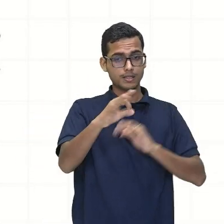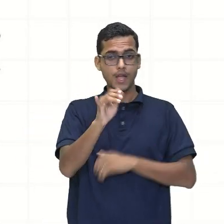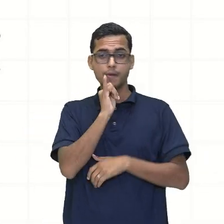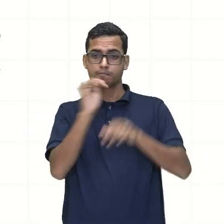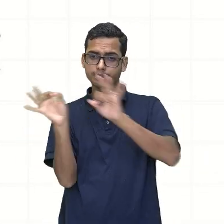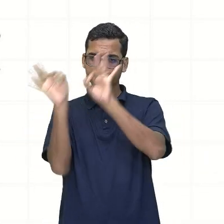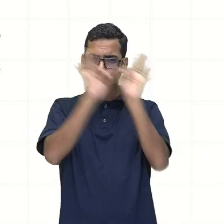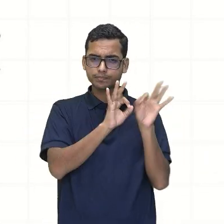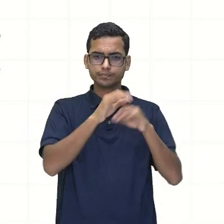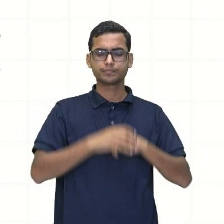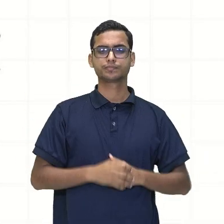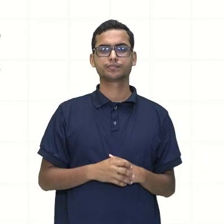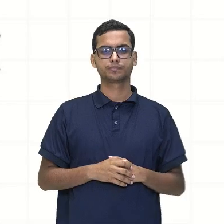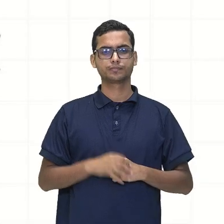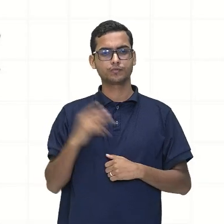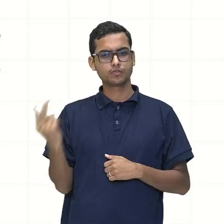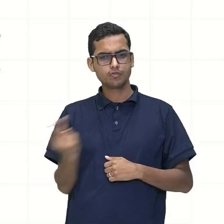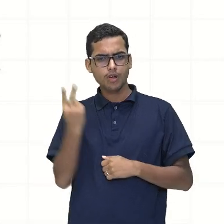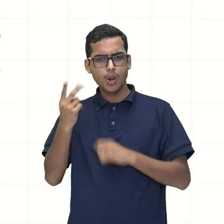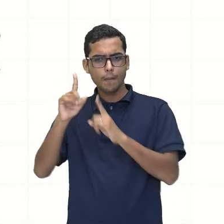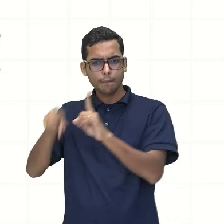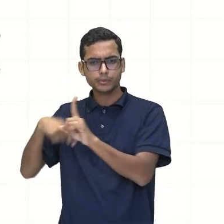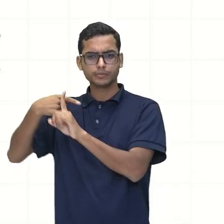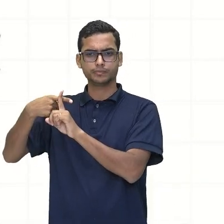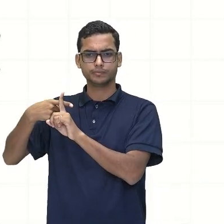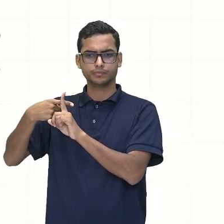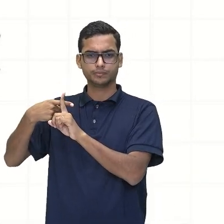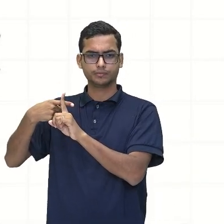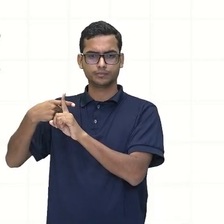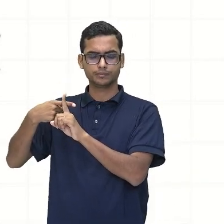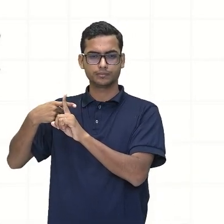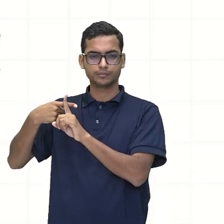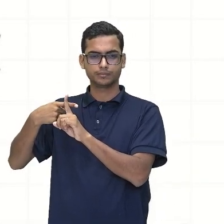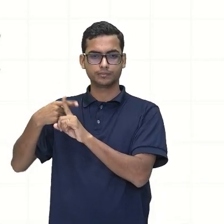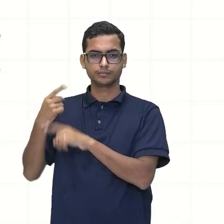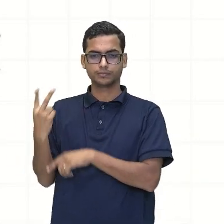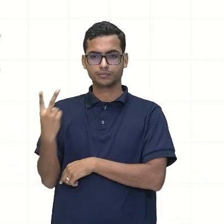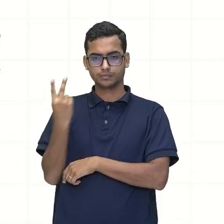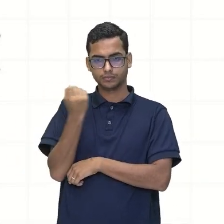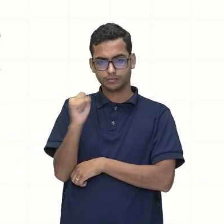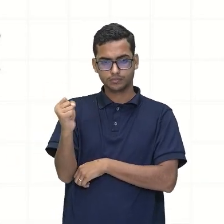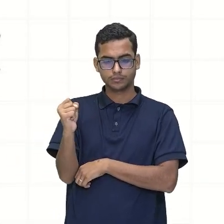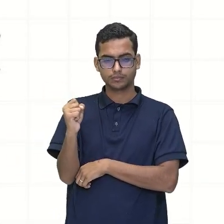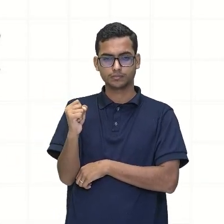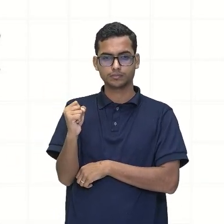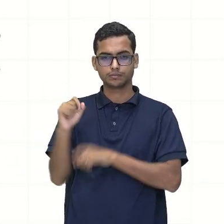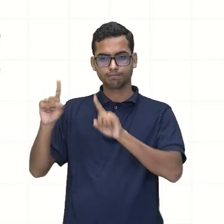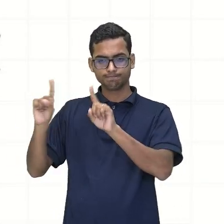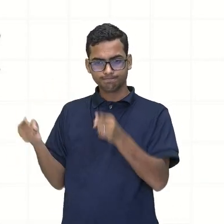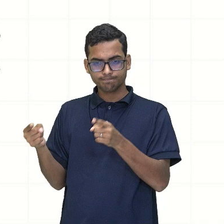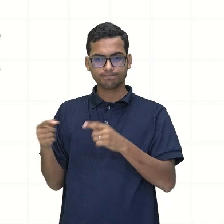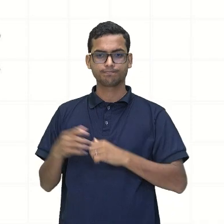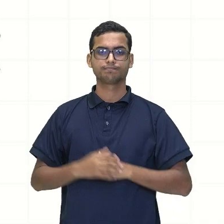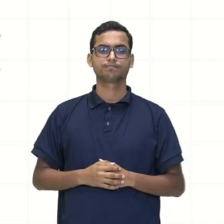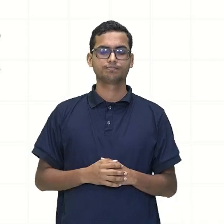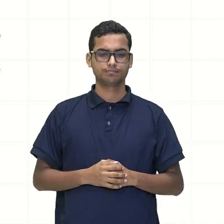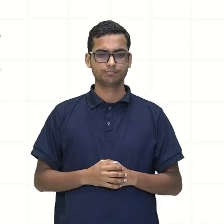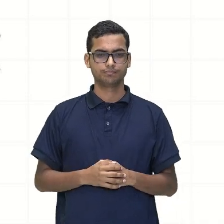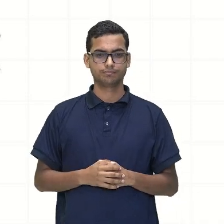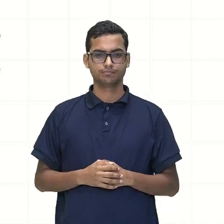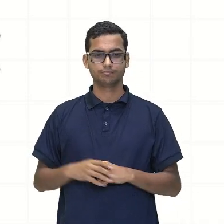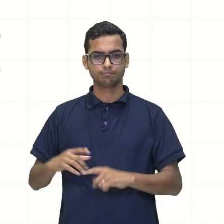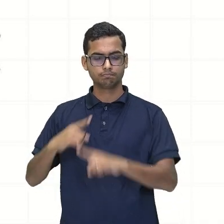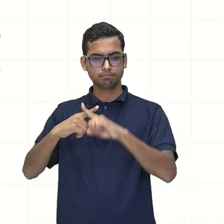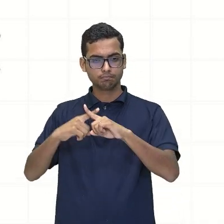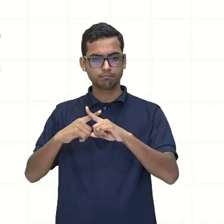gente pegasse um valor positivo, o mais 28. Se a gente pega o mais 28 e